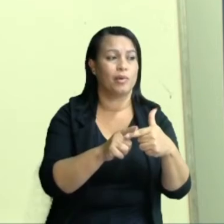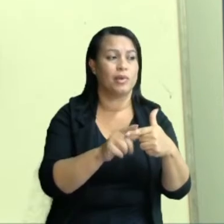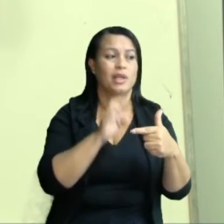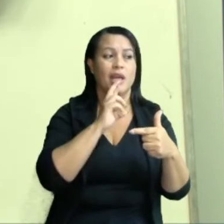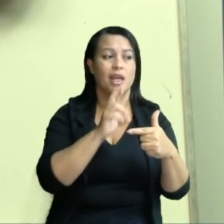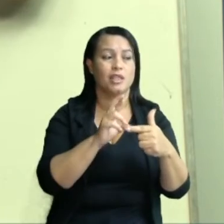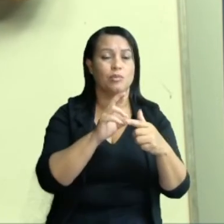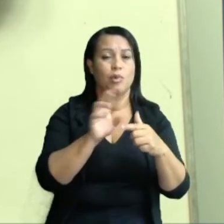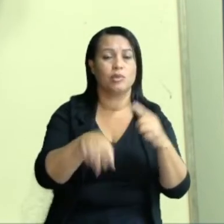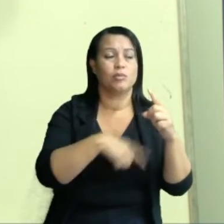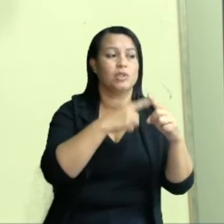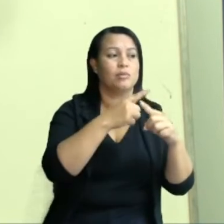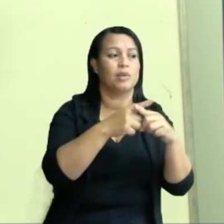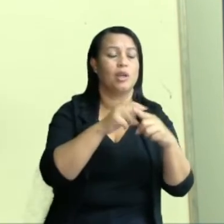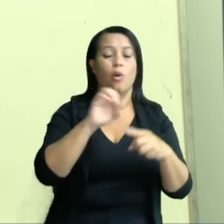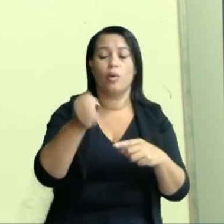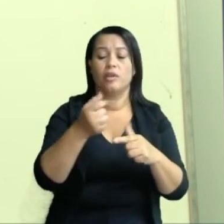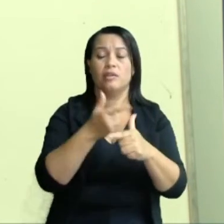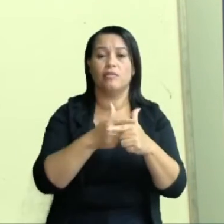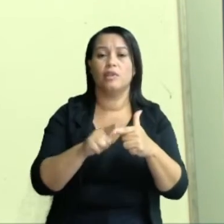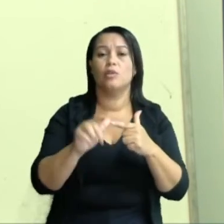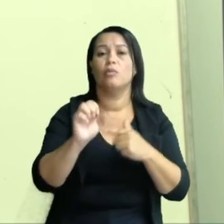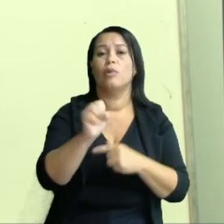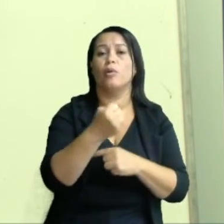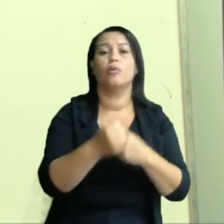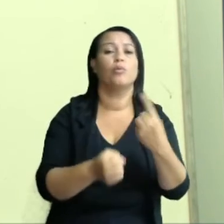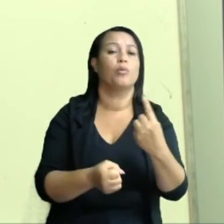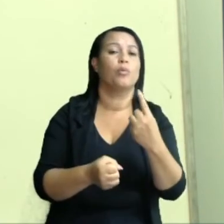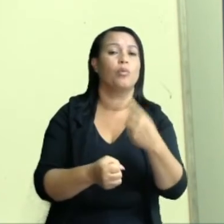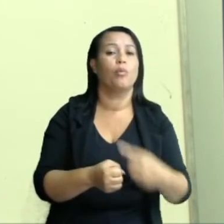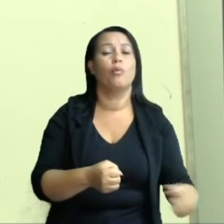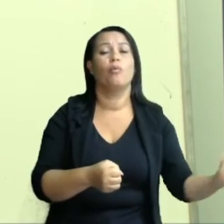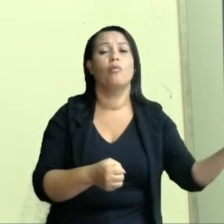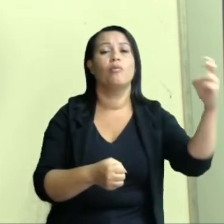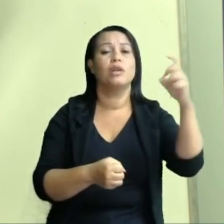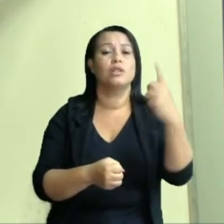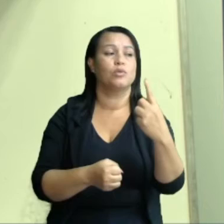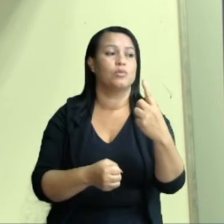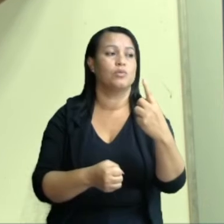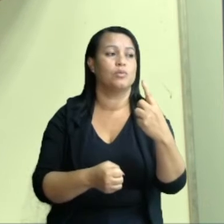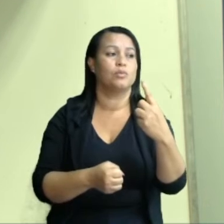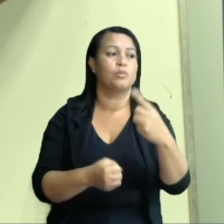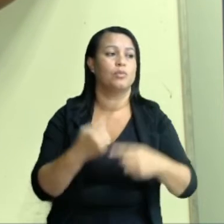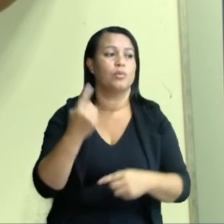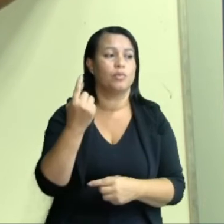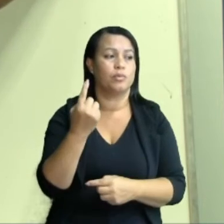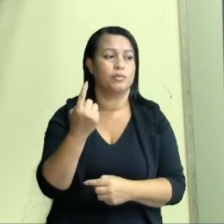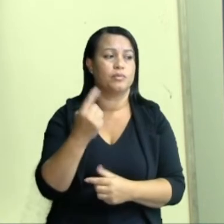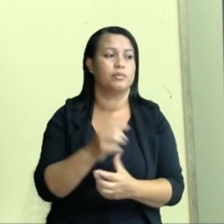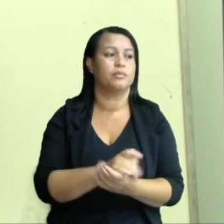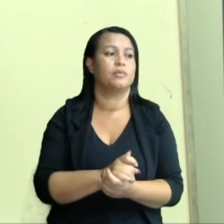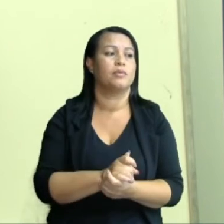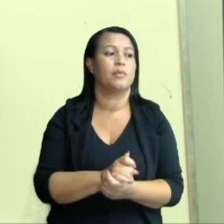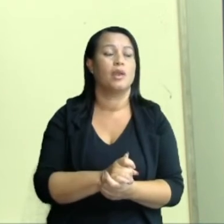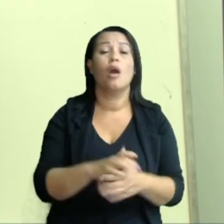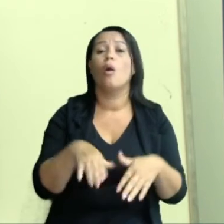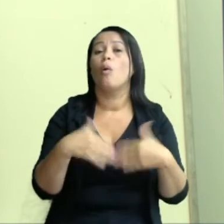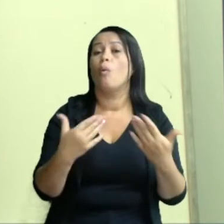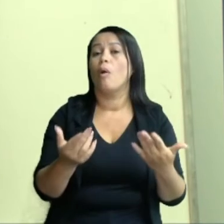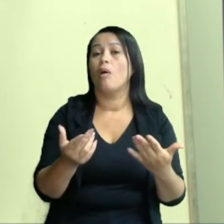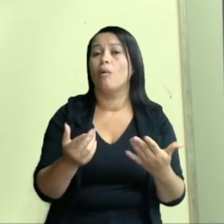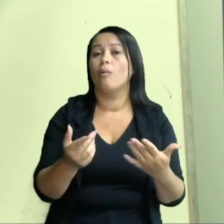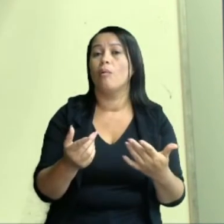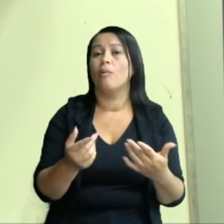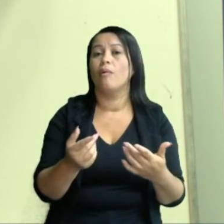multiplica. 8 dividido para 8, 1. 1 vezes 1, 1. Qual é a